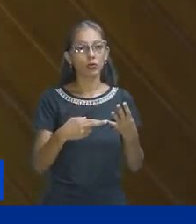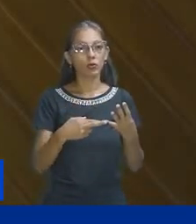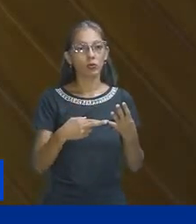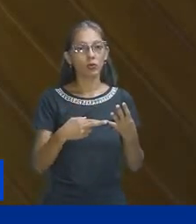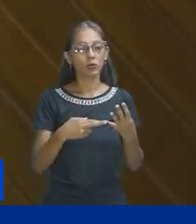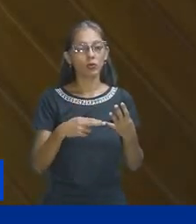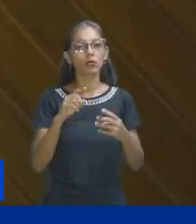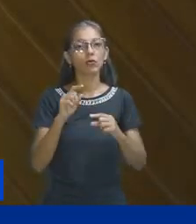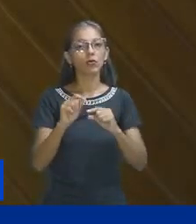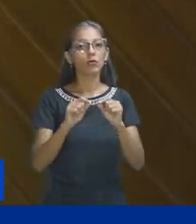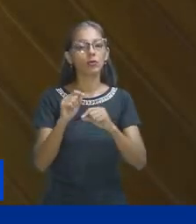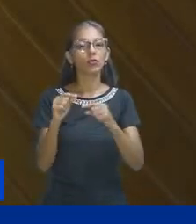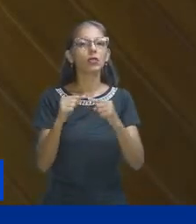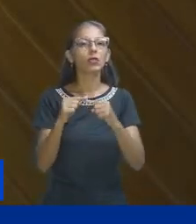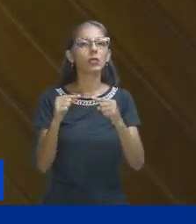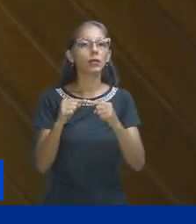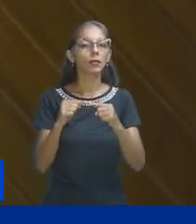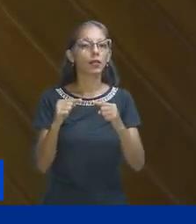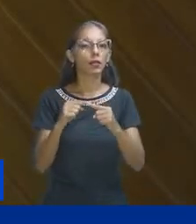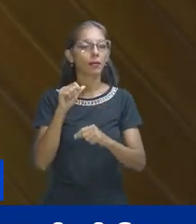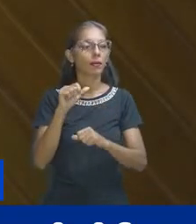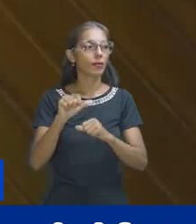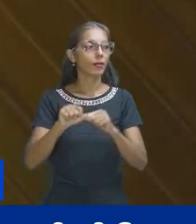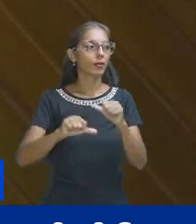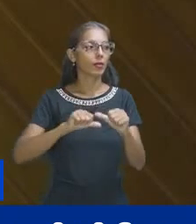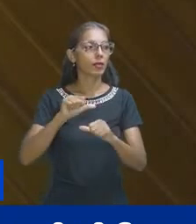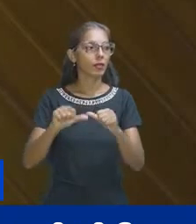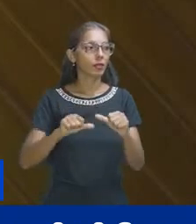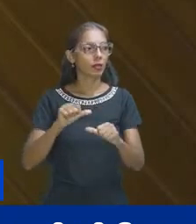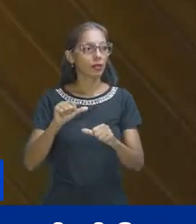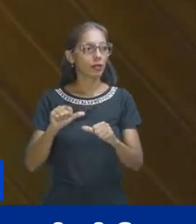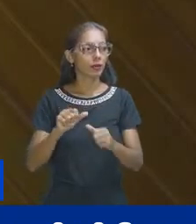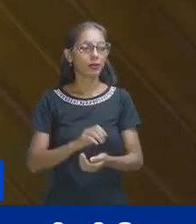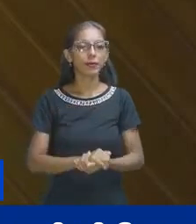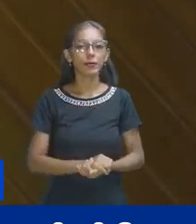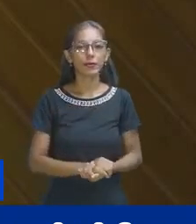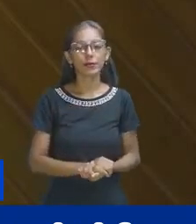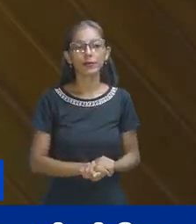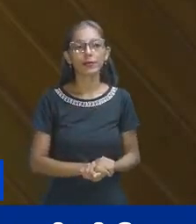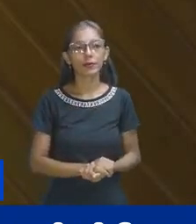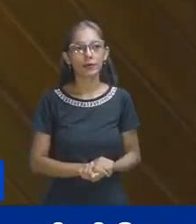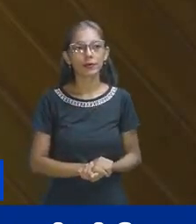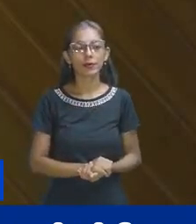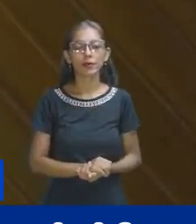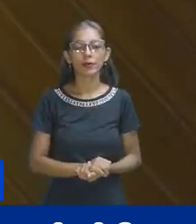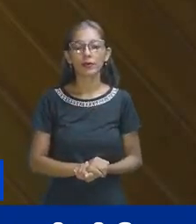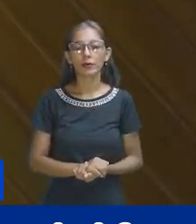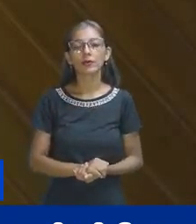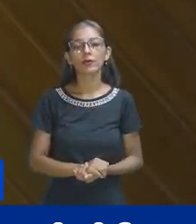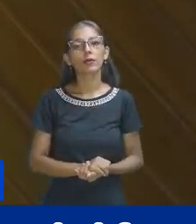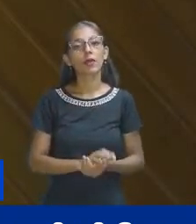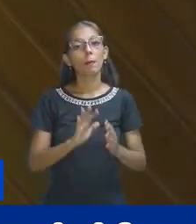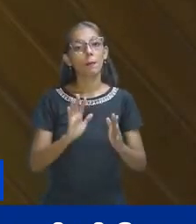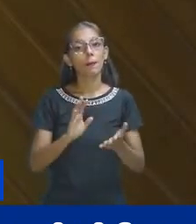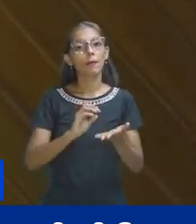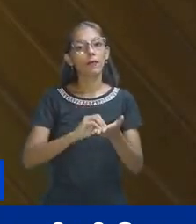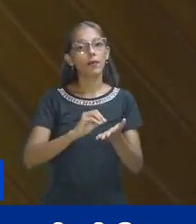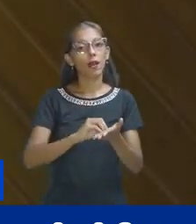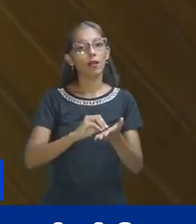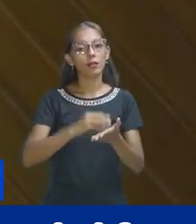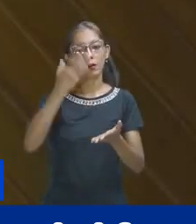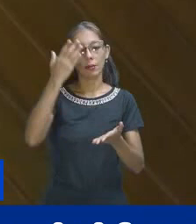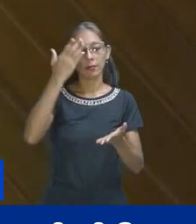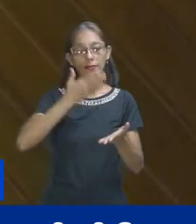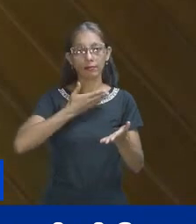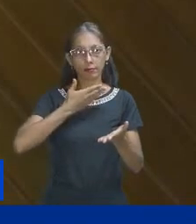a capitulação da absolvição. A absolvição, ela foi por insuficiência de provas, tá? Só que, ao